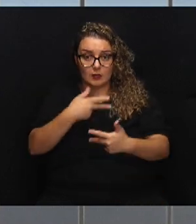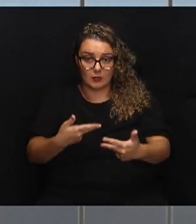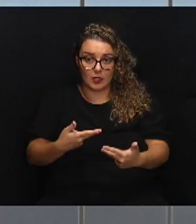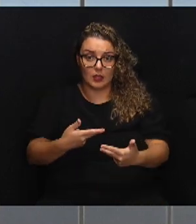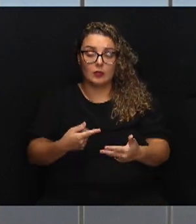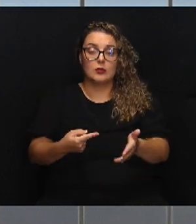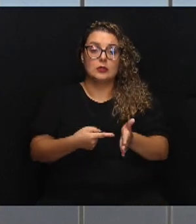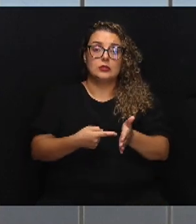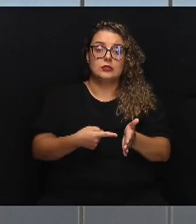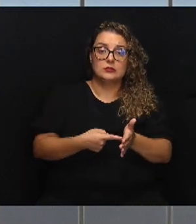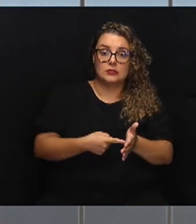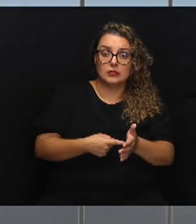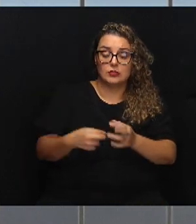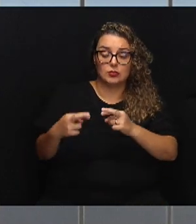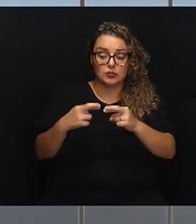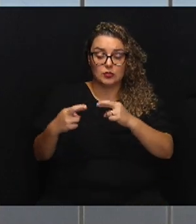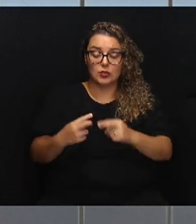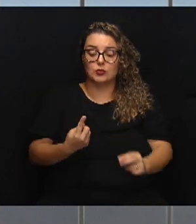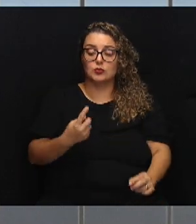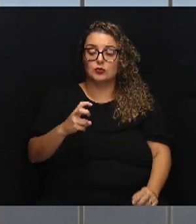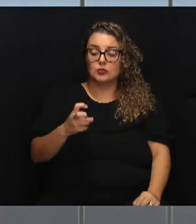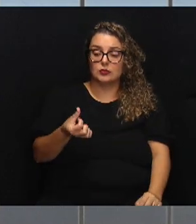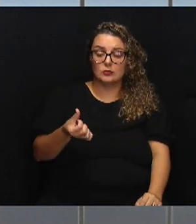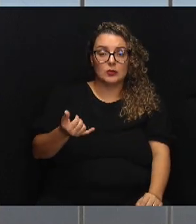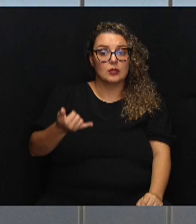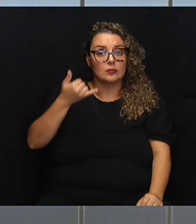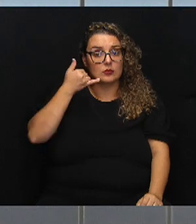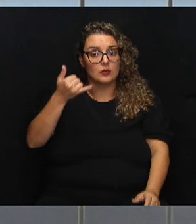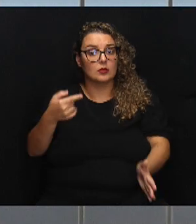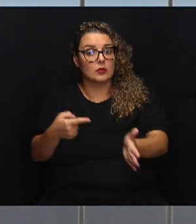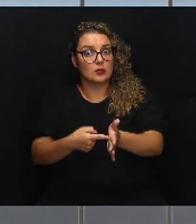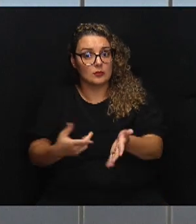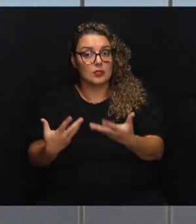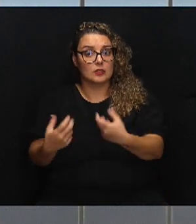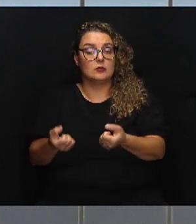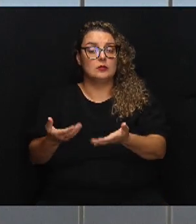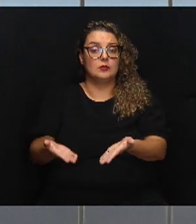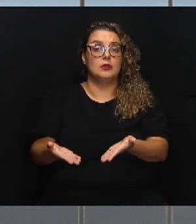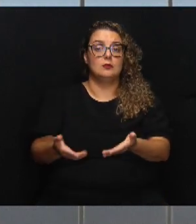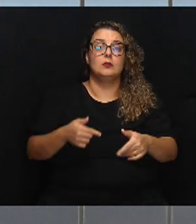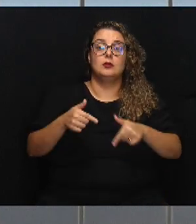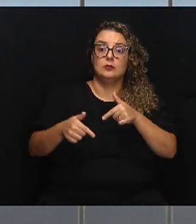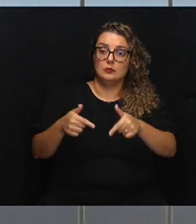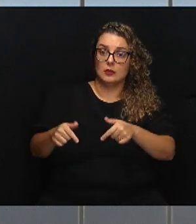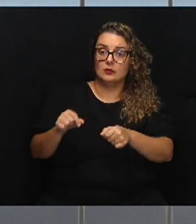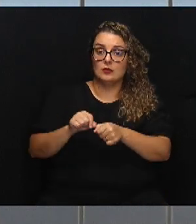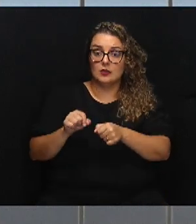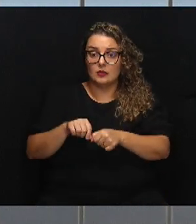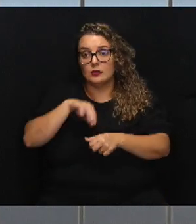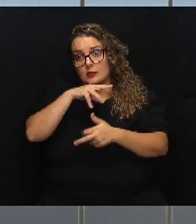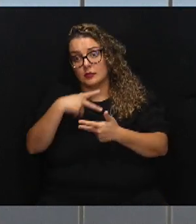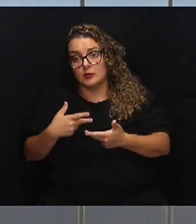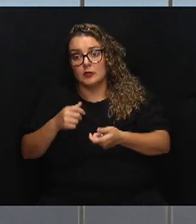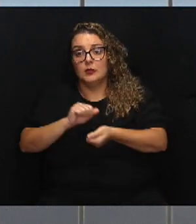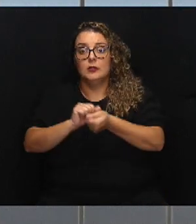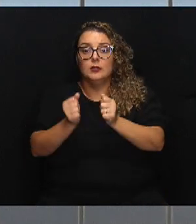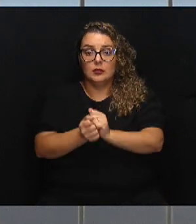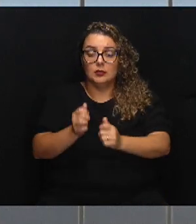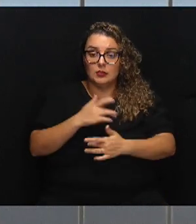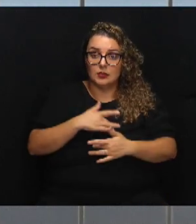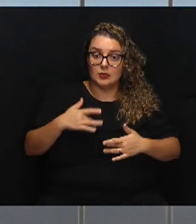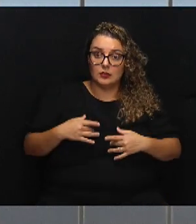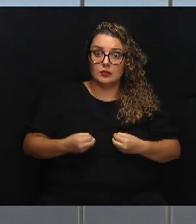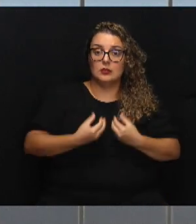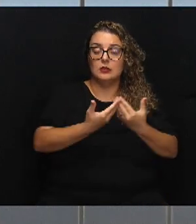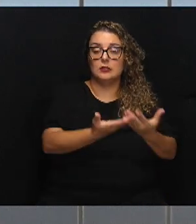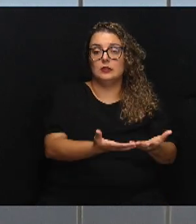denúncias da fiscalização do 156. Tem todo um trabalho que é feito com esse animal para que ele possa ser restabelecido e colocado para